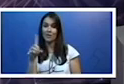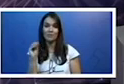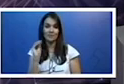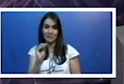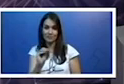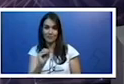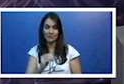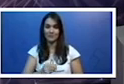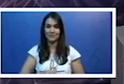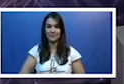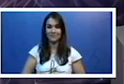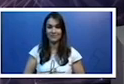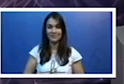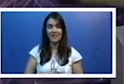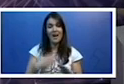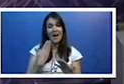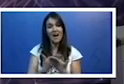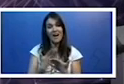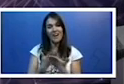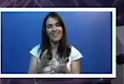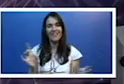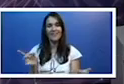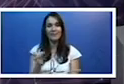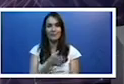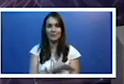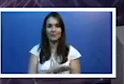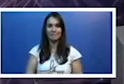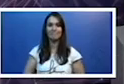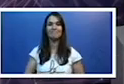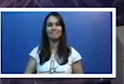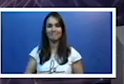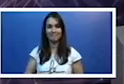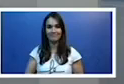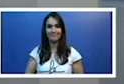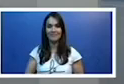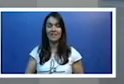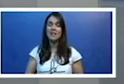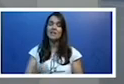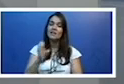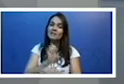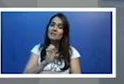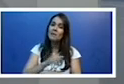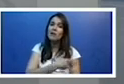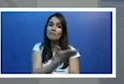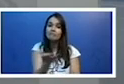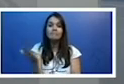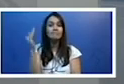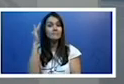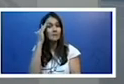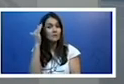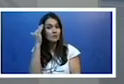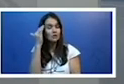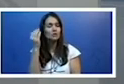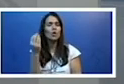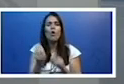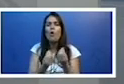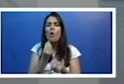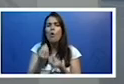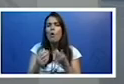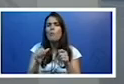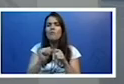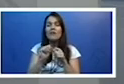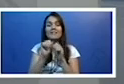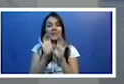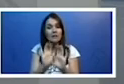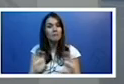assim. E a nossa aula fica por aqui, pessoal. Eu espero que vocês tenham entendido, né, como faz essa